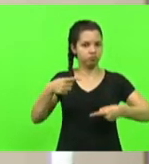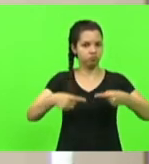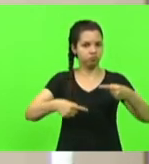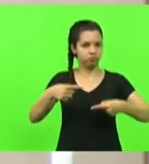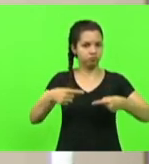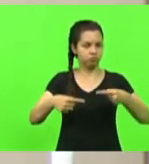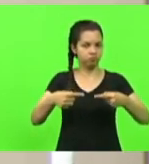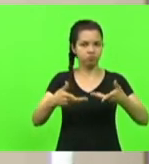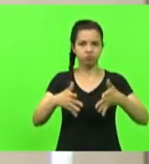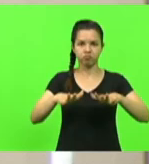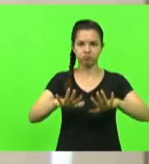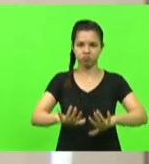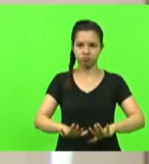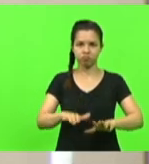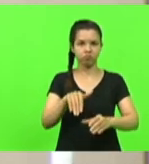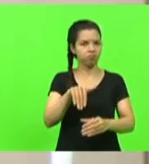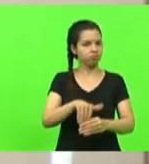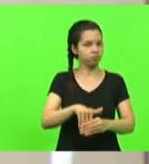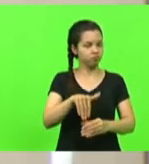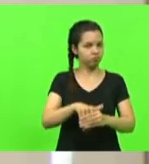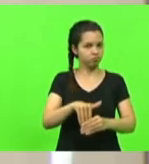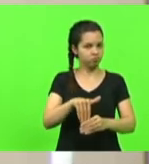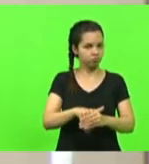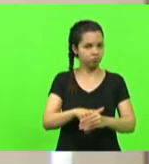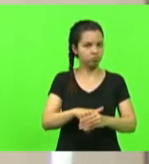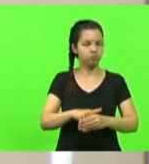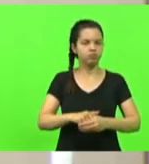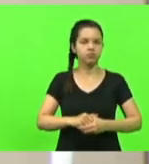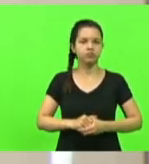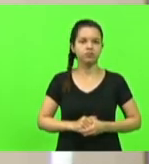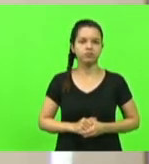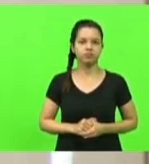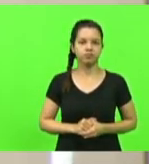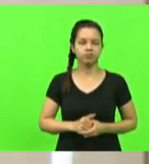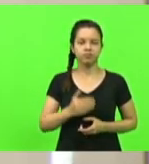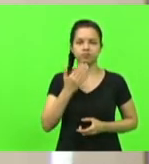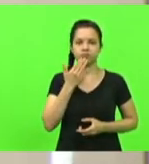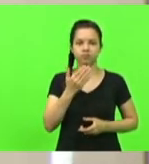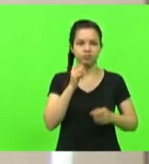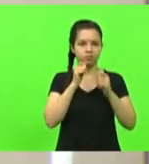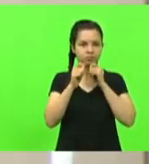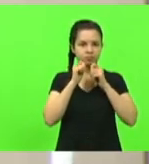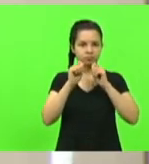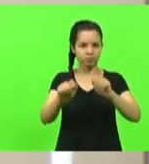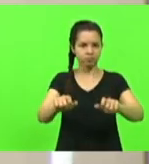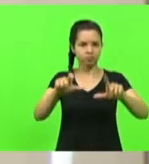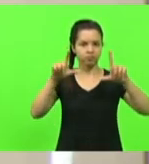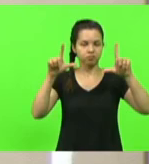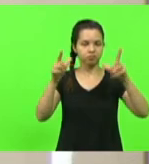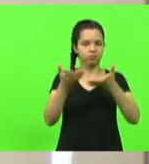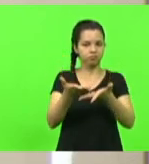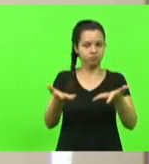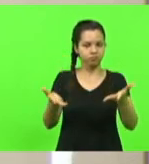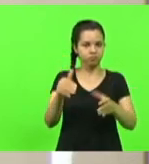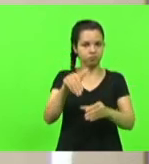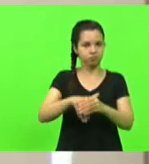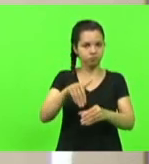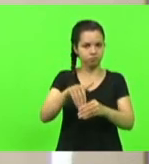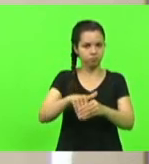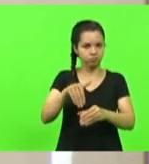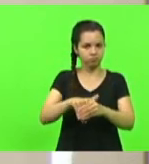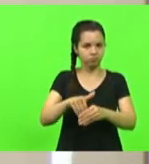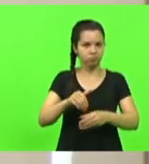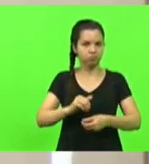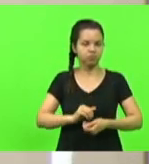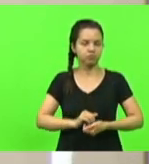não havendo quem queira discutir, em votação. Solicita a assessoria que abra o painel para que os senhores e senhoras deputados possam exercer seu direito de